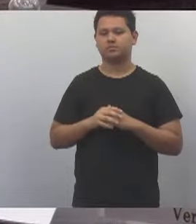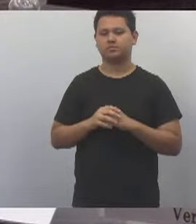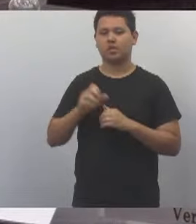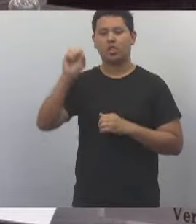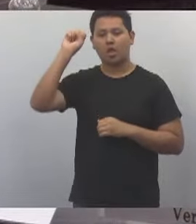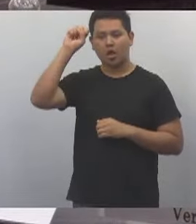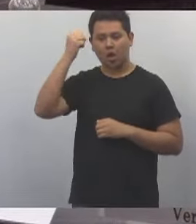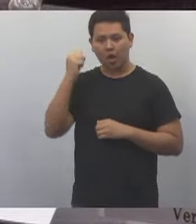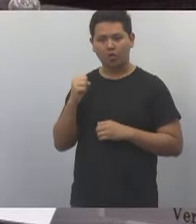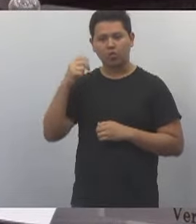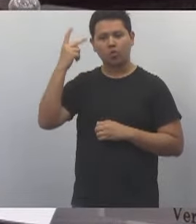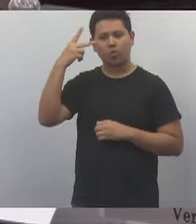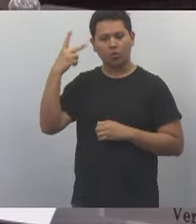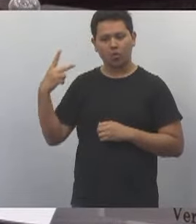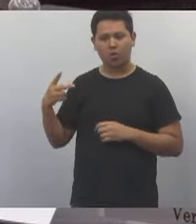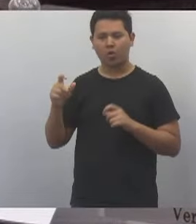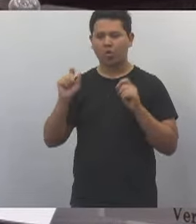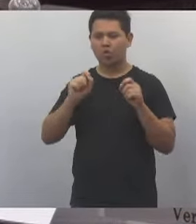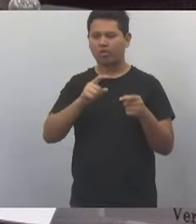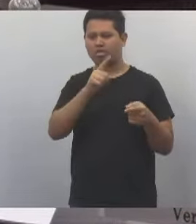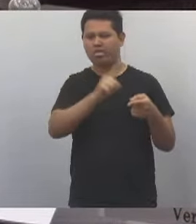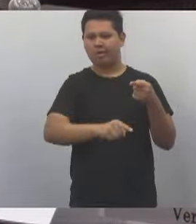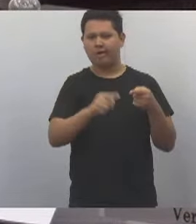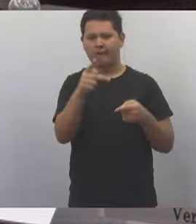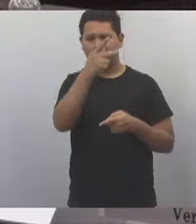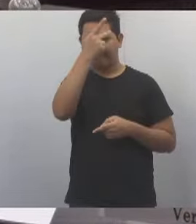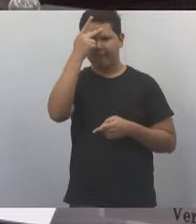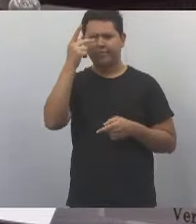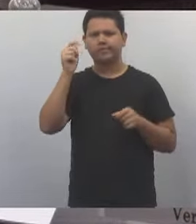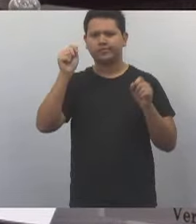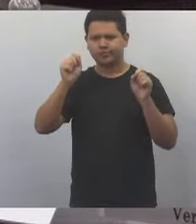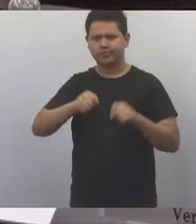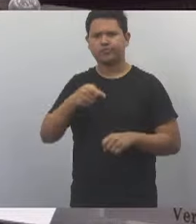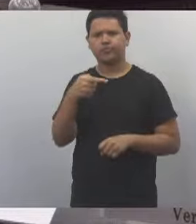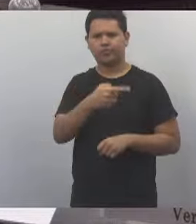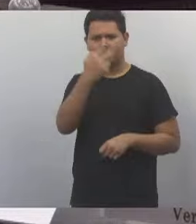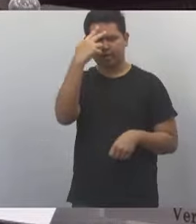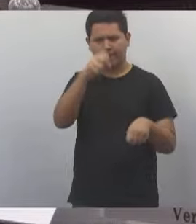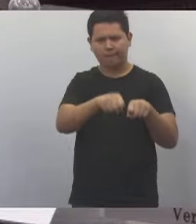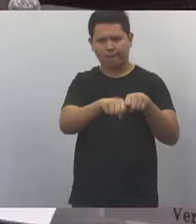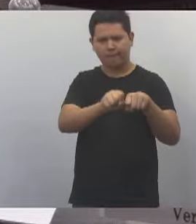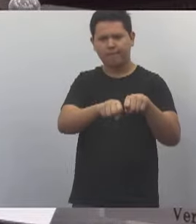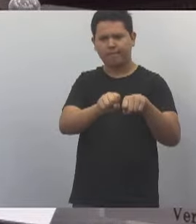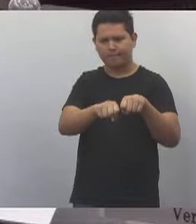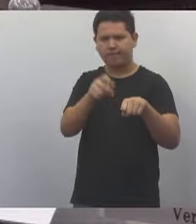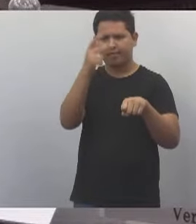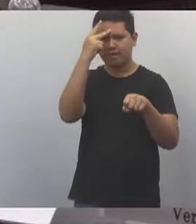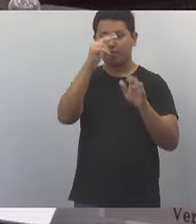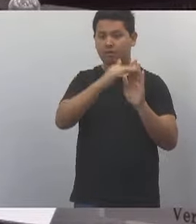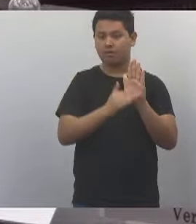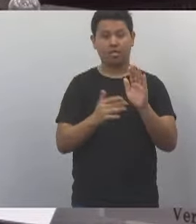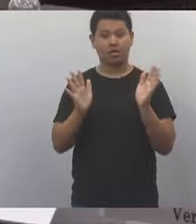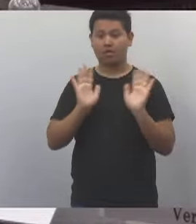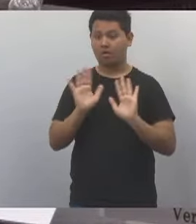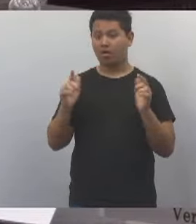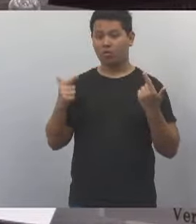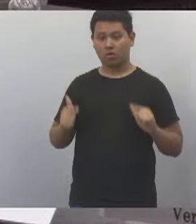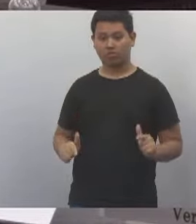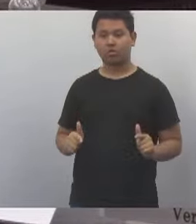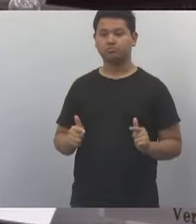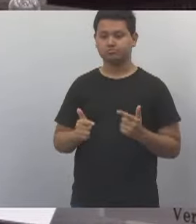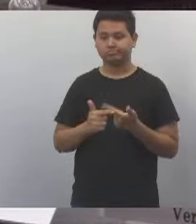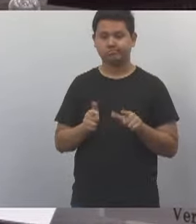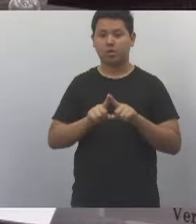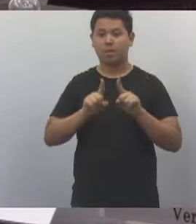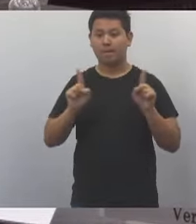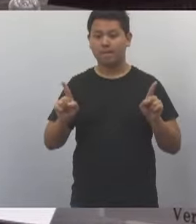disse, os infratores vão ser penalizados. Quem andar conforme a legislação não vai ter problema nenhum.